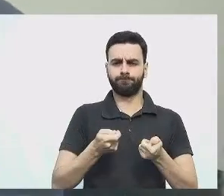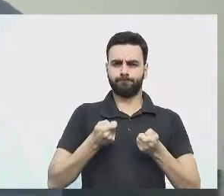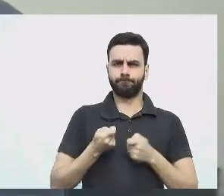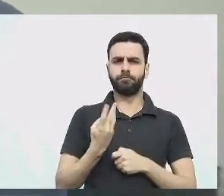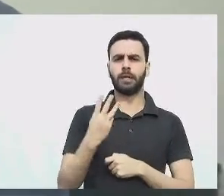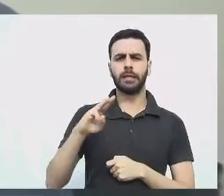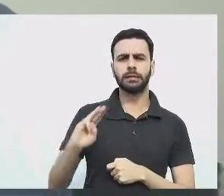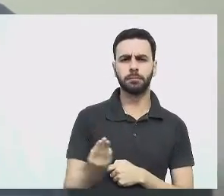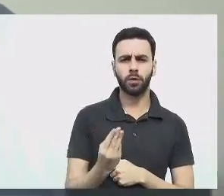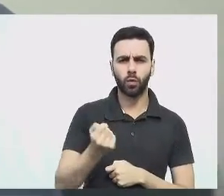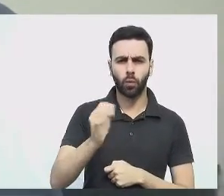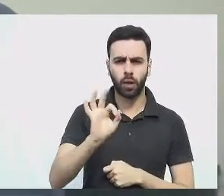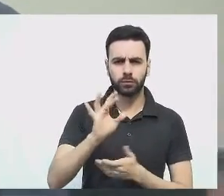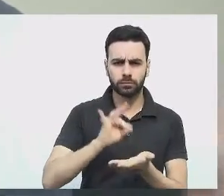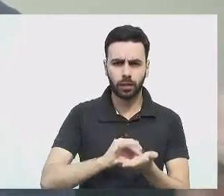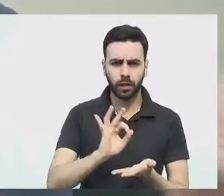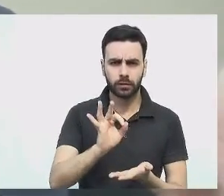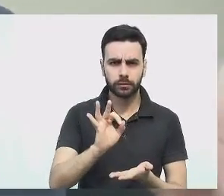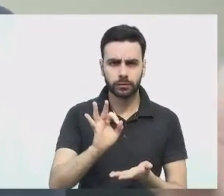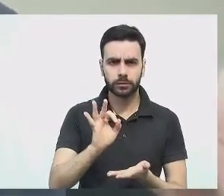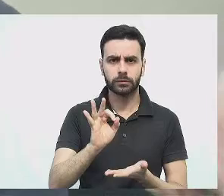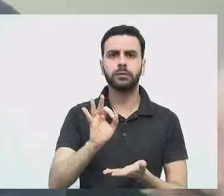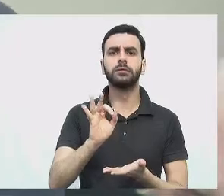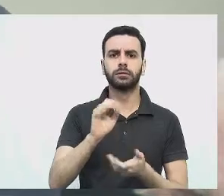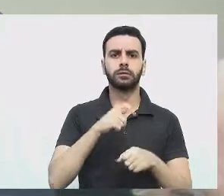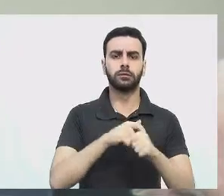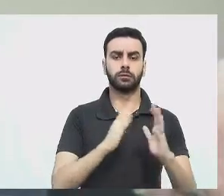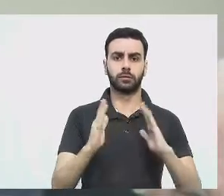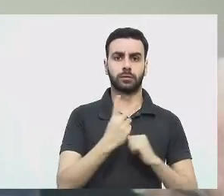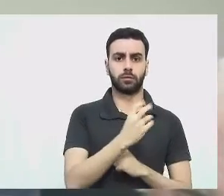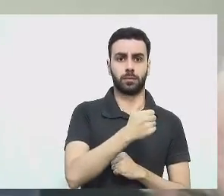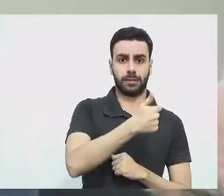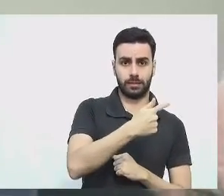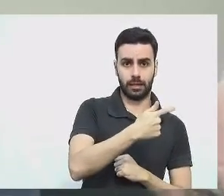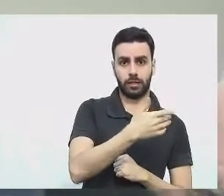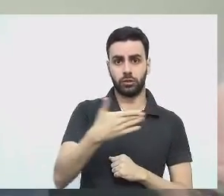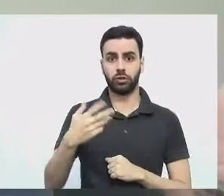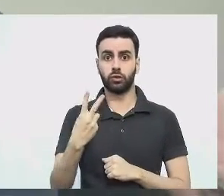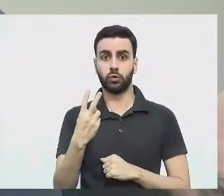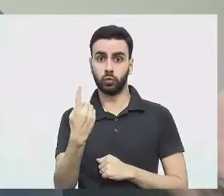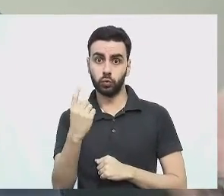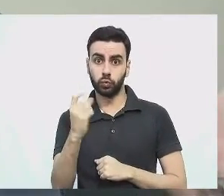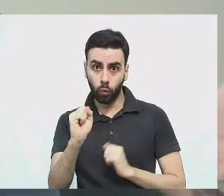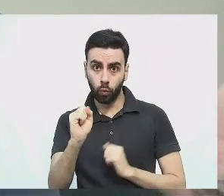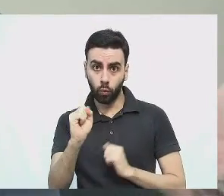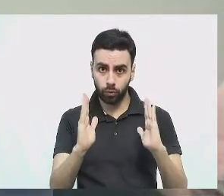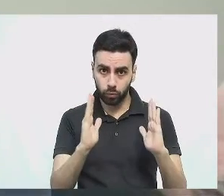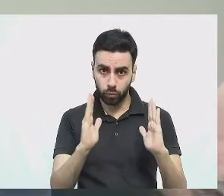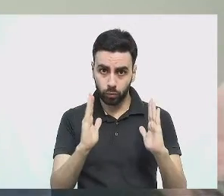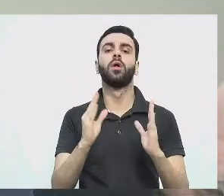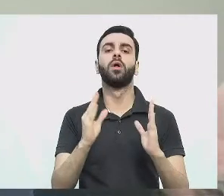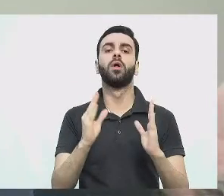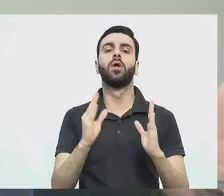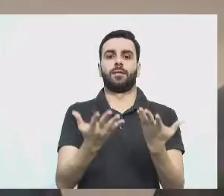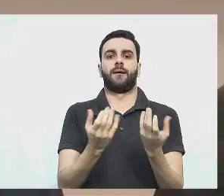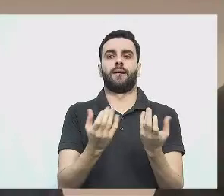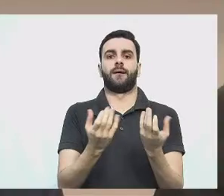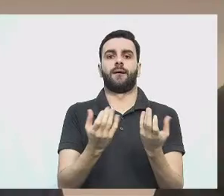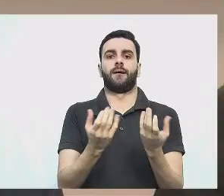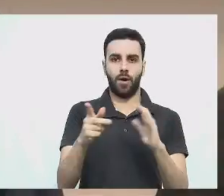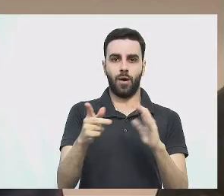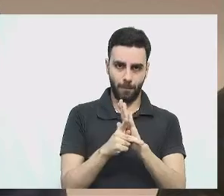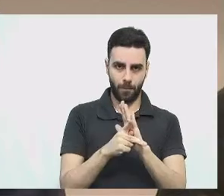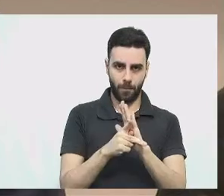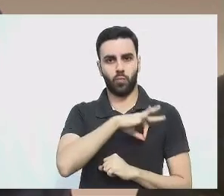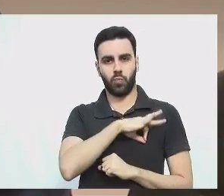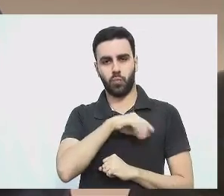me corri se eu estiver errado, né, no mandato de 2017-2018, né, na entrega dessa patrulha rural com o